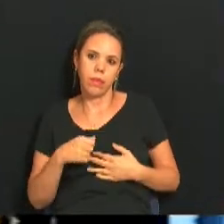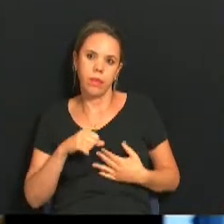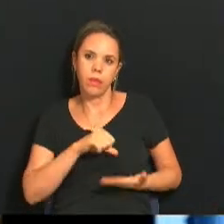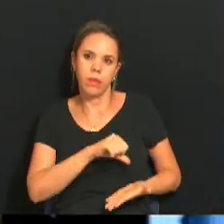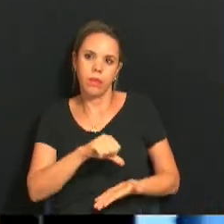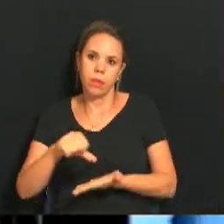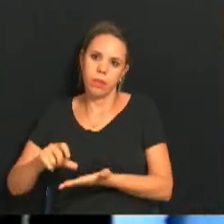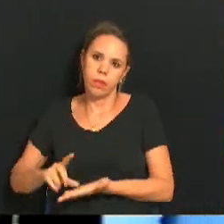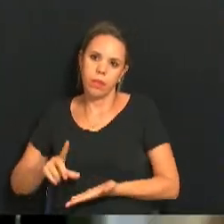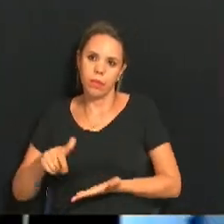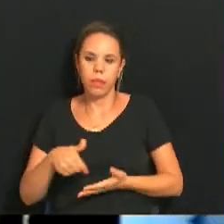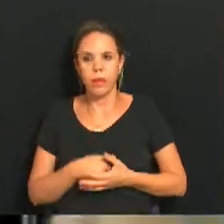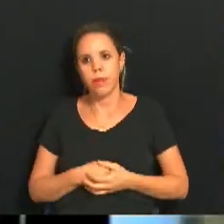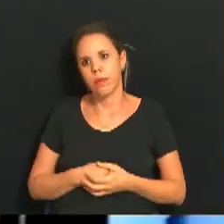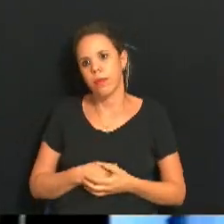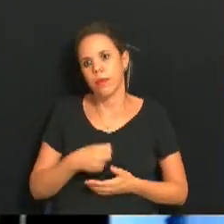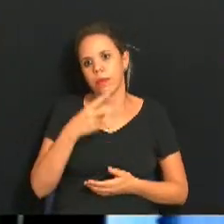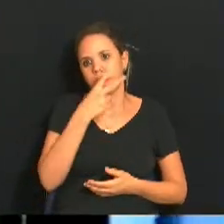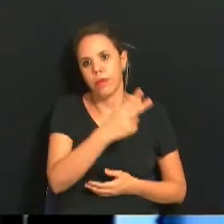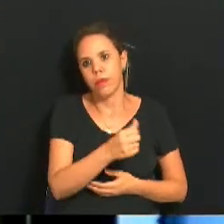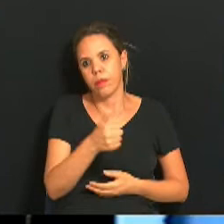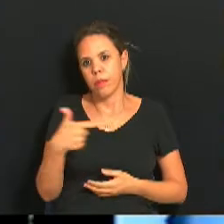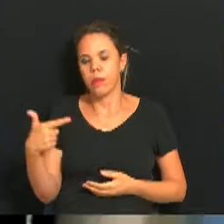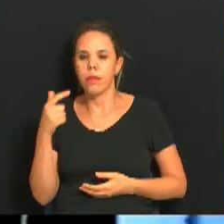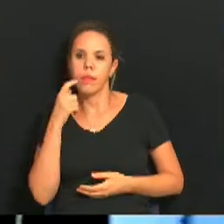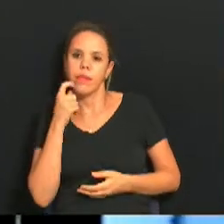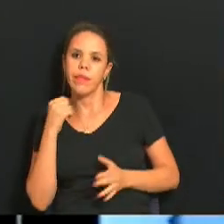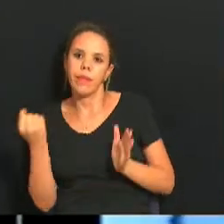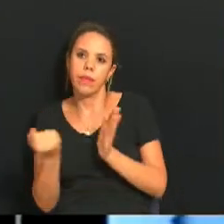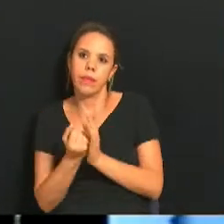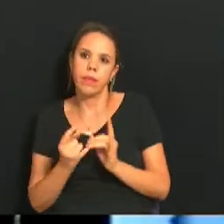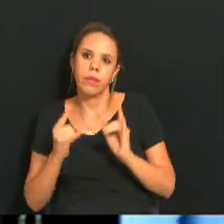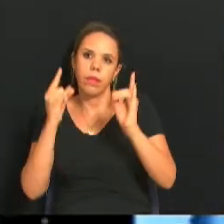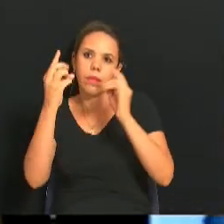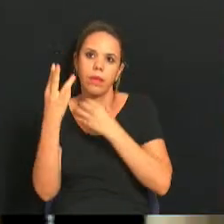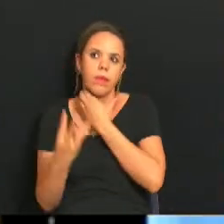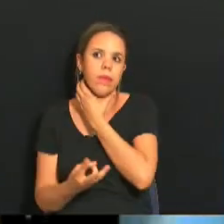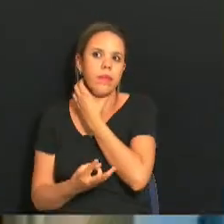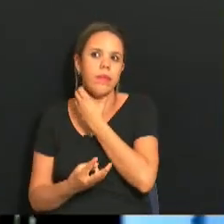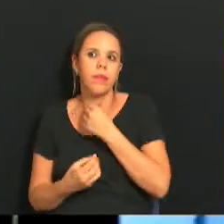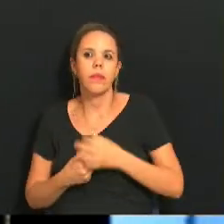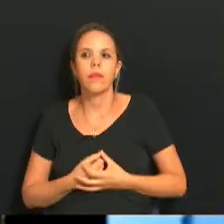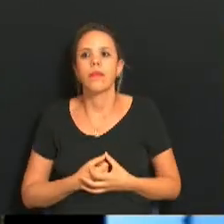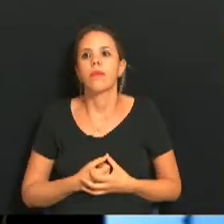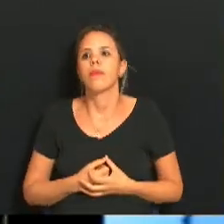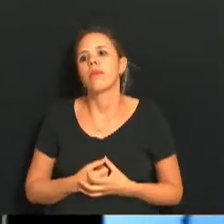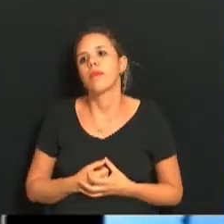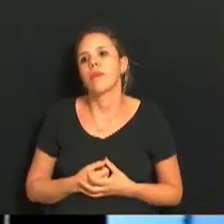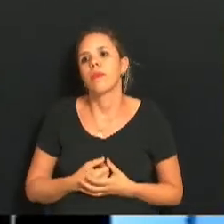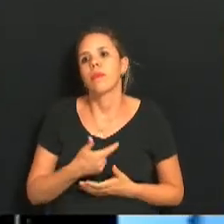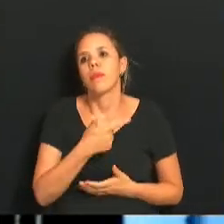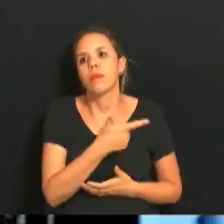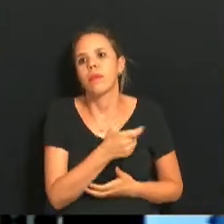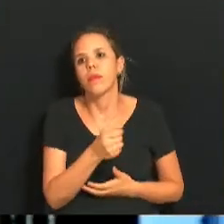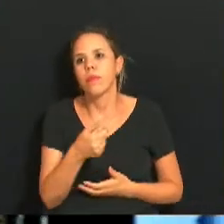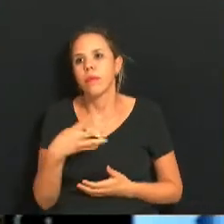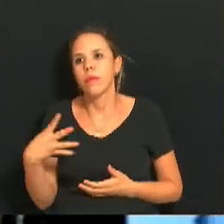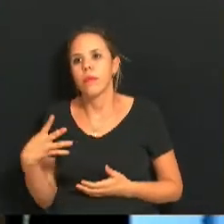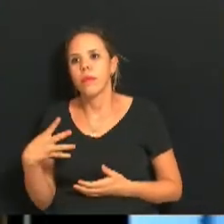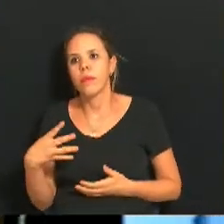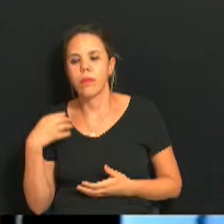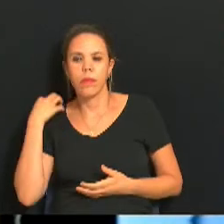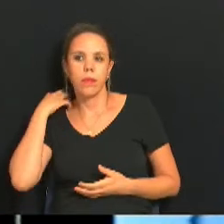depois em 2012 São tombados mais três bem em 2014 São